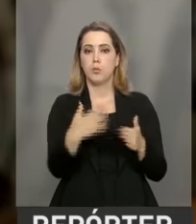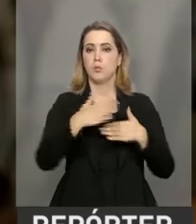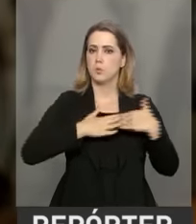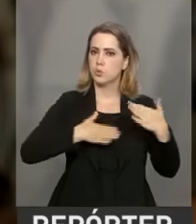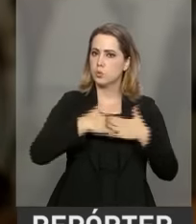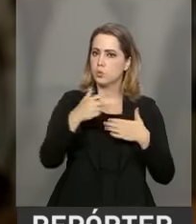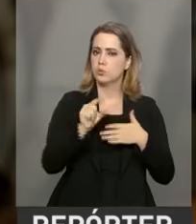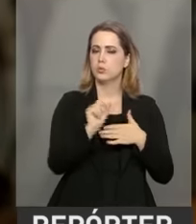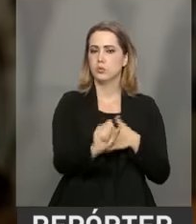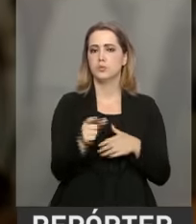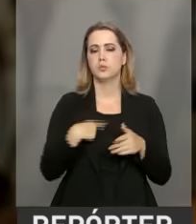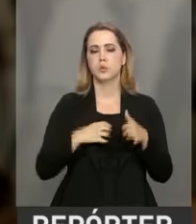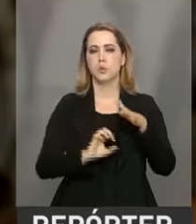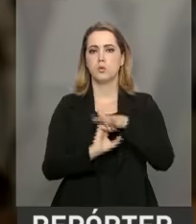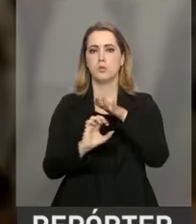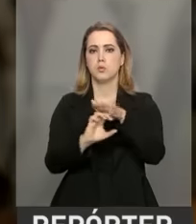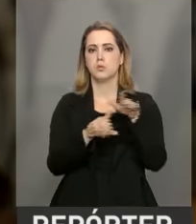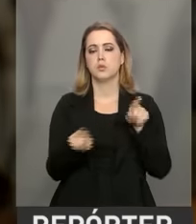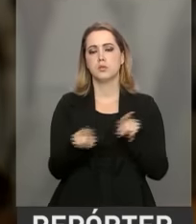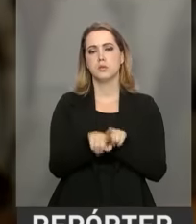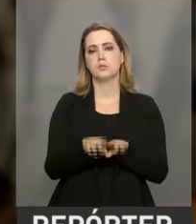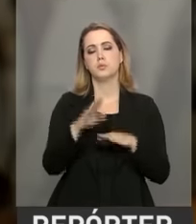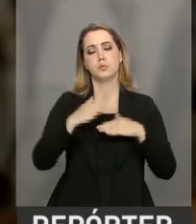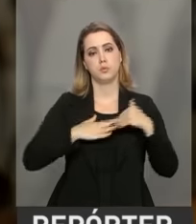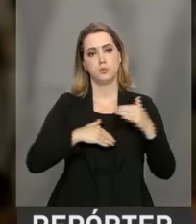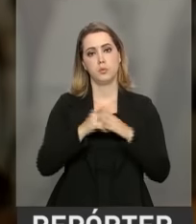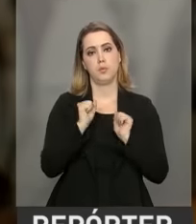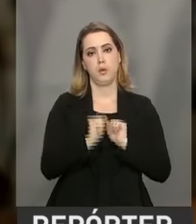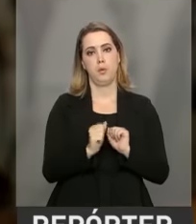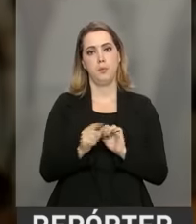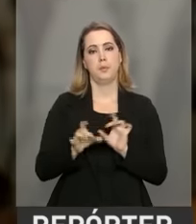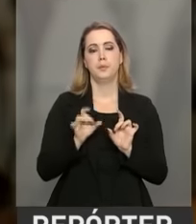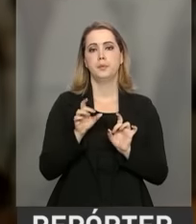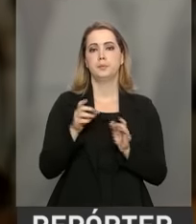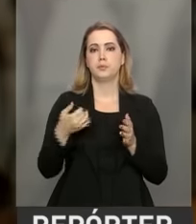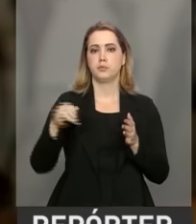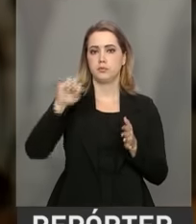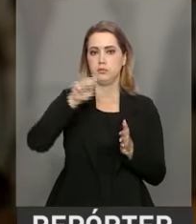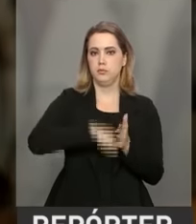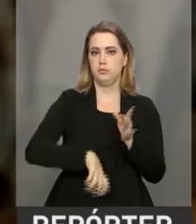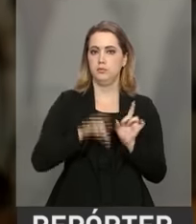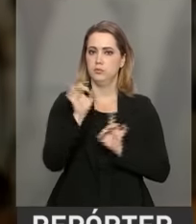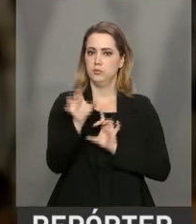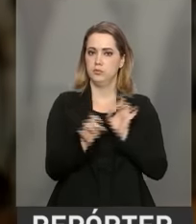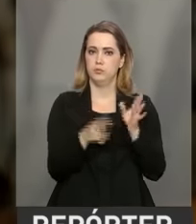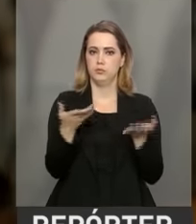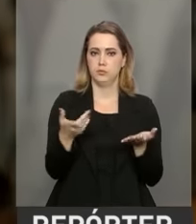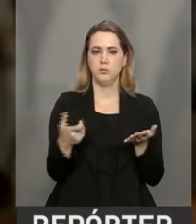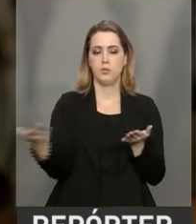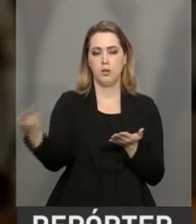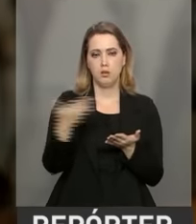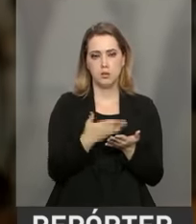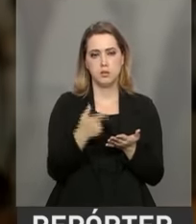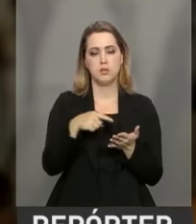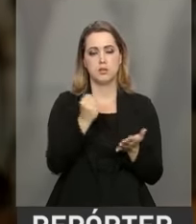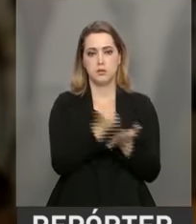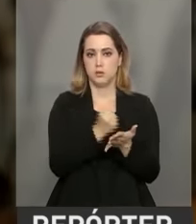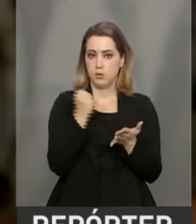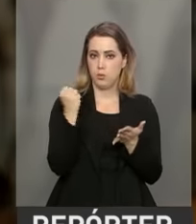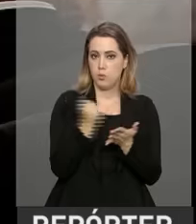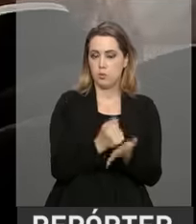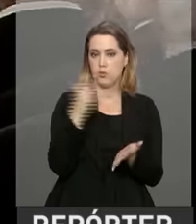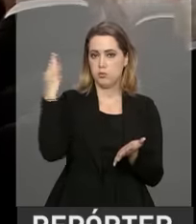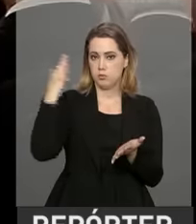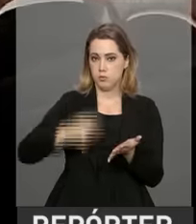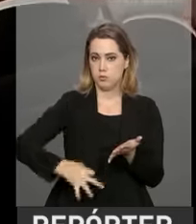quanto os profissionais vão poder aderir ao regime especial de tributação. A ideia é trazer para o mercado formal os trabalhadores do